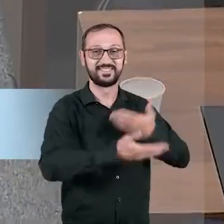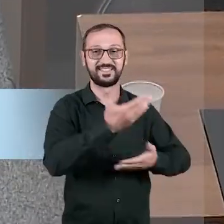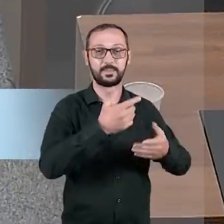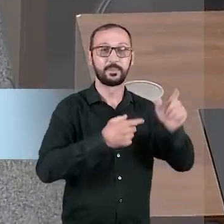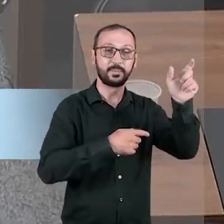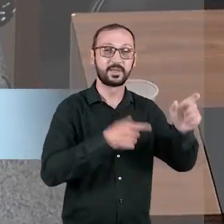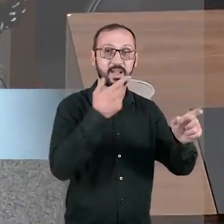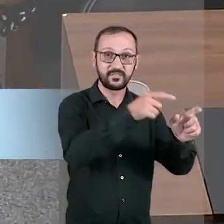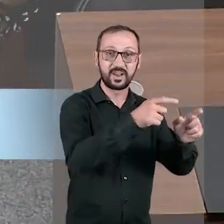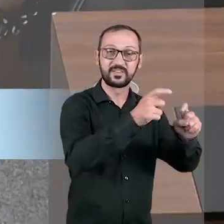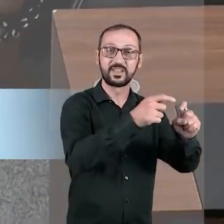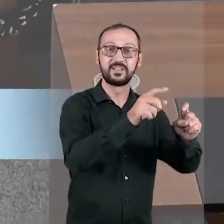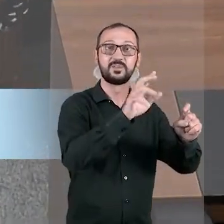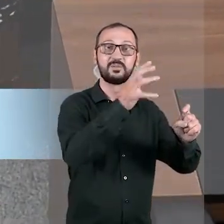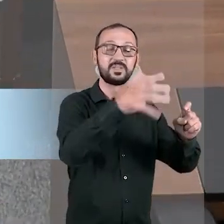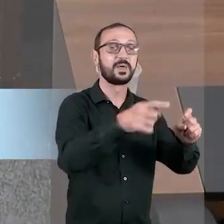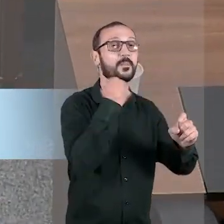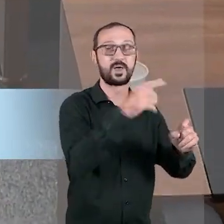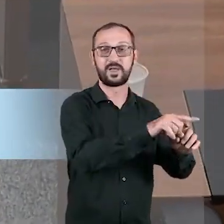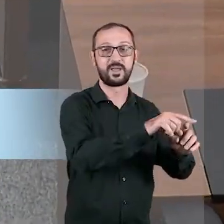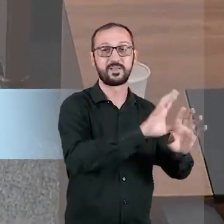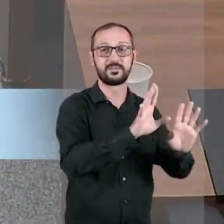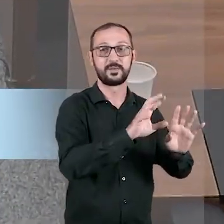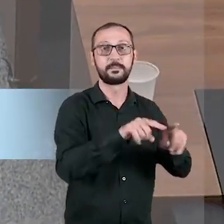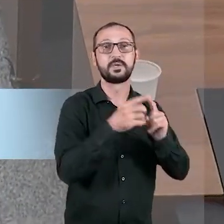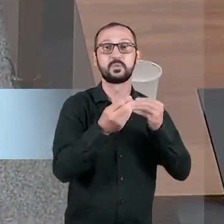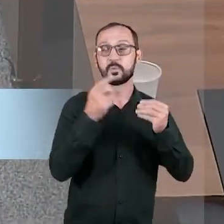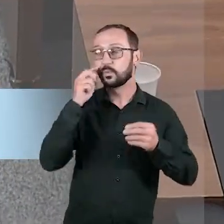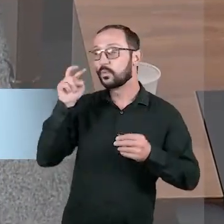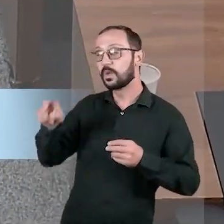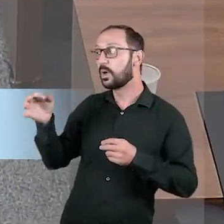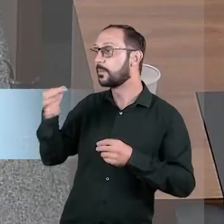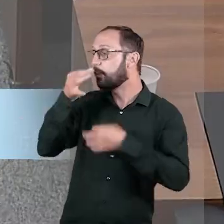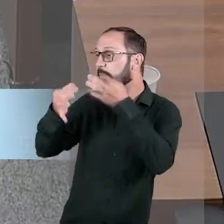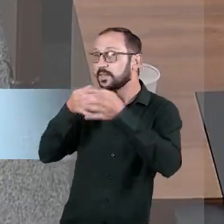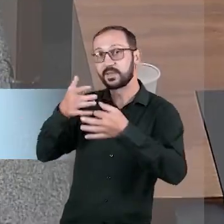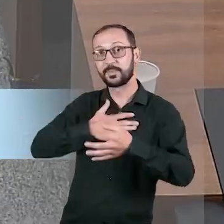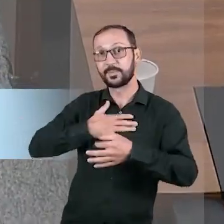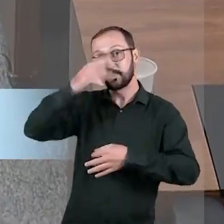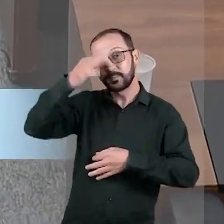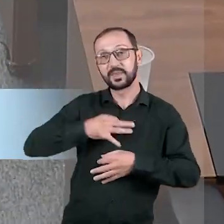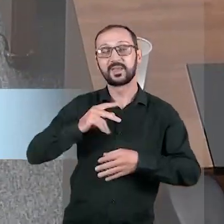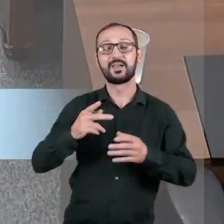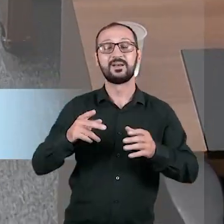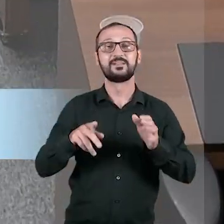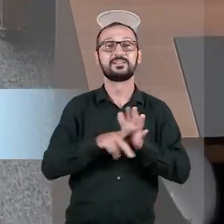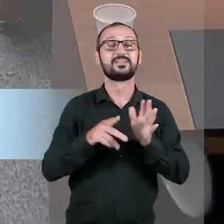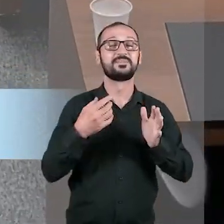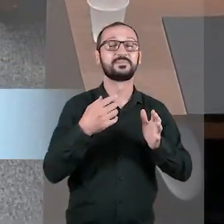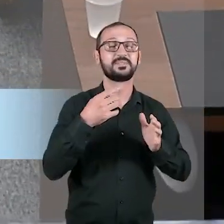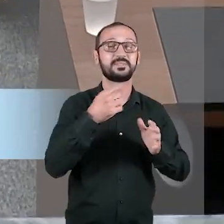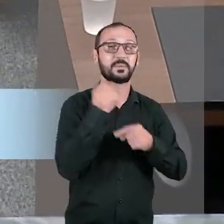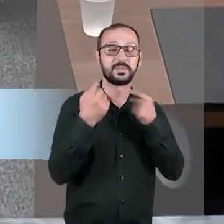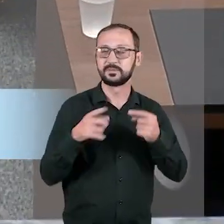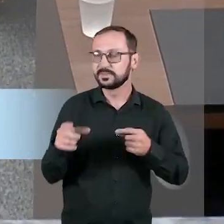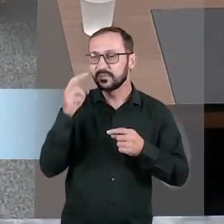porque ele falava que ele não ia morrer, mas ele gostava de ver como eu via a morte, né? Porque ele falou